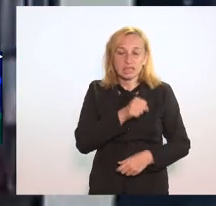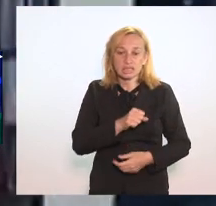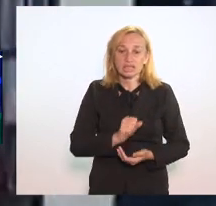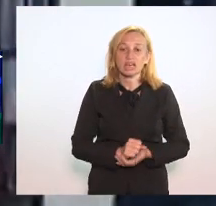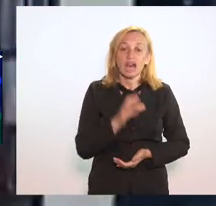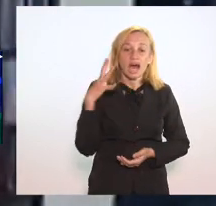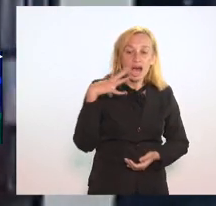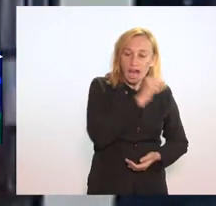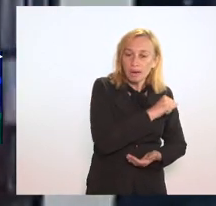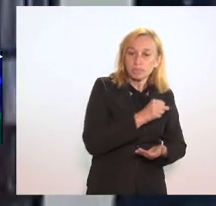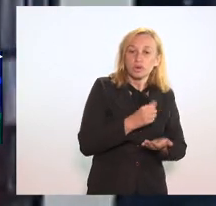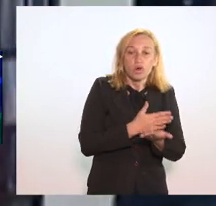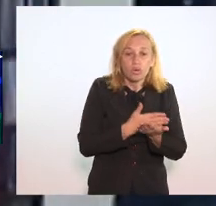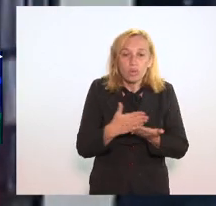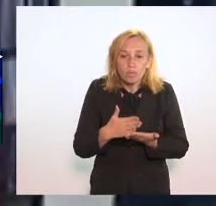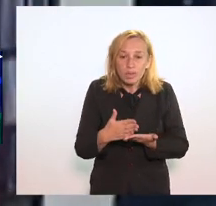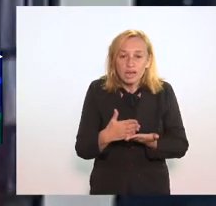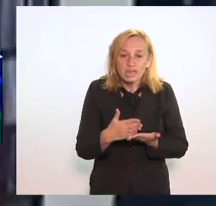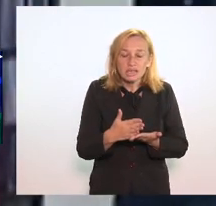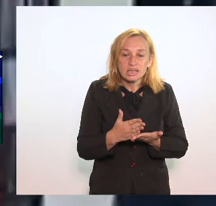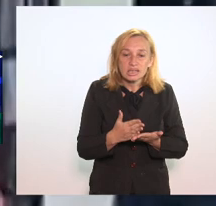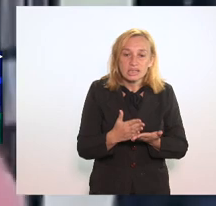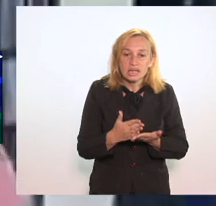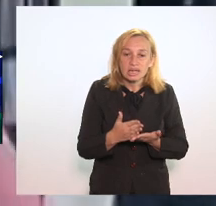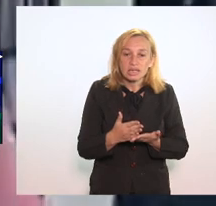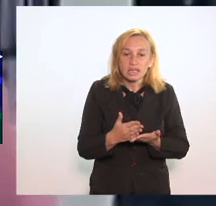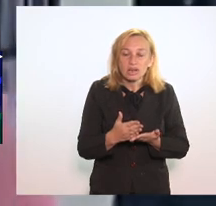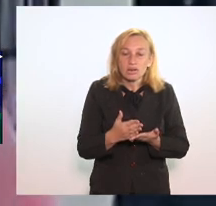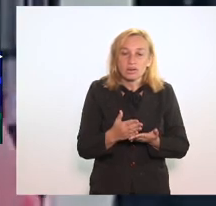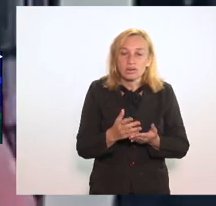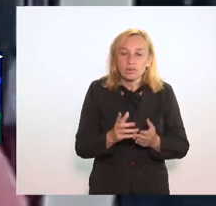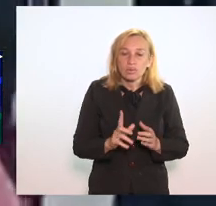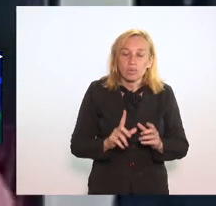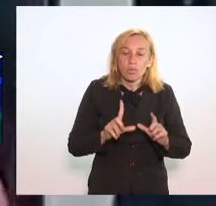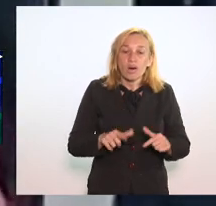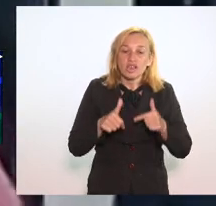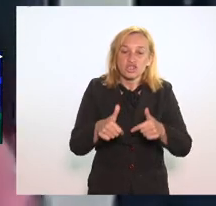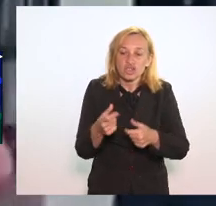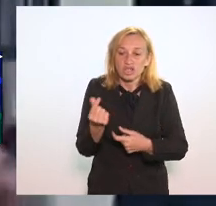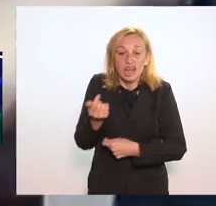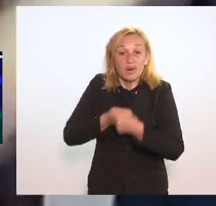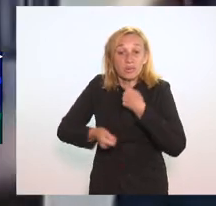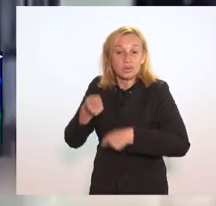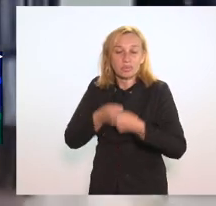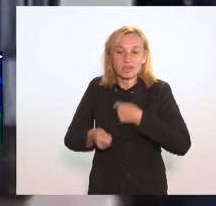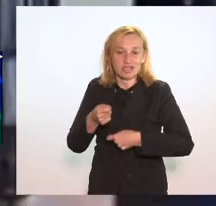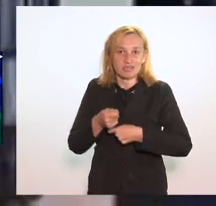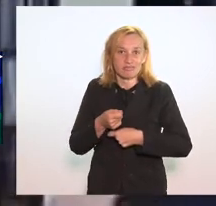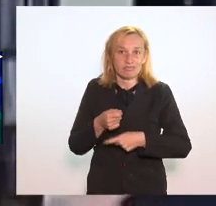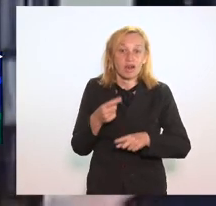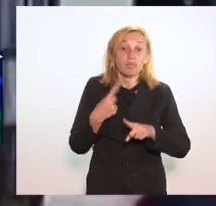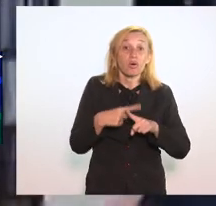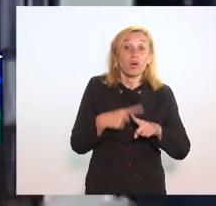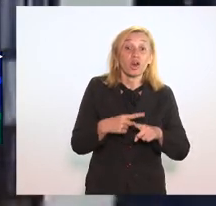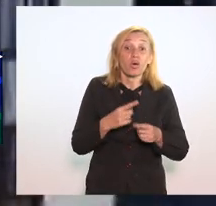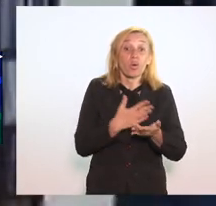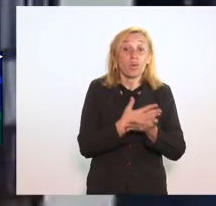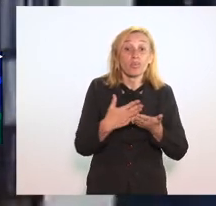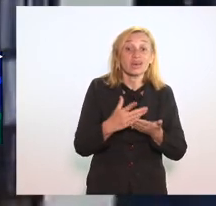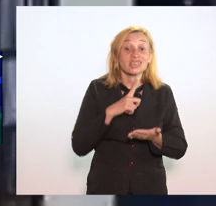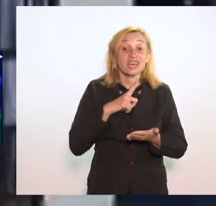automaticamente começa a existir uma dinâmica de funcionamento da economia que começa a existir